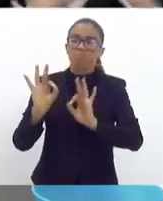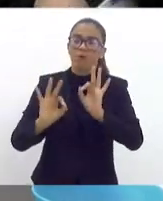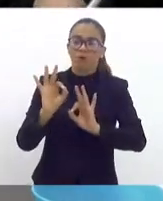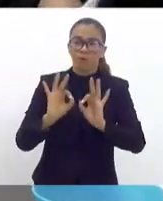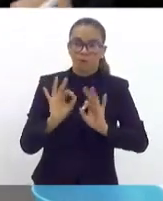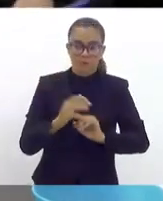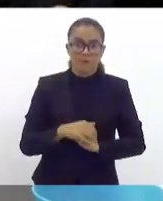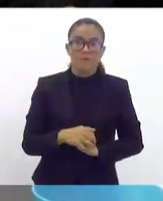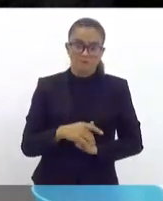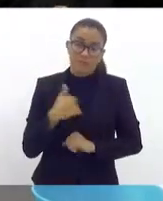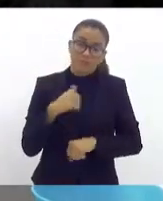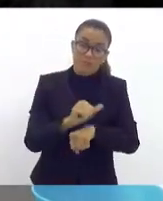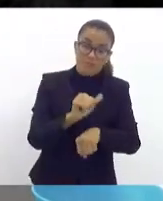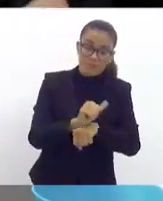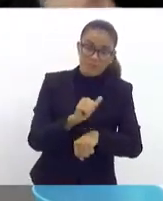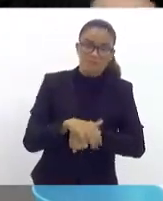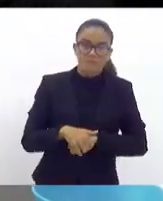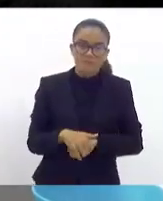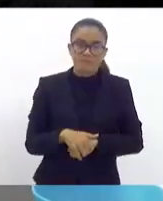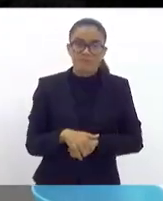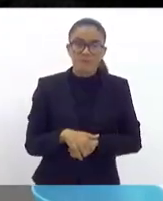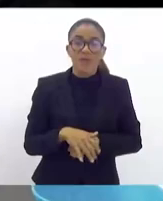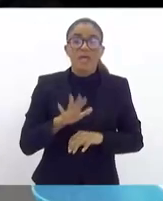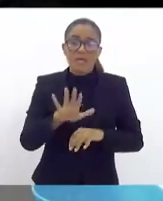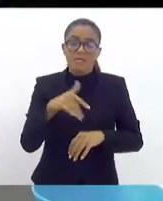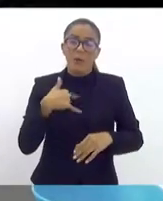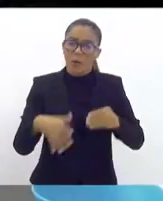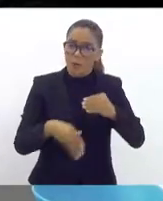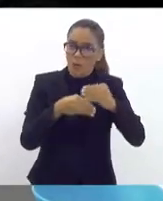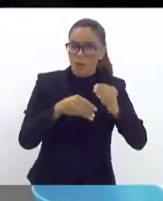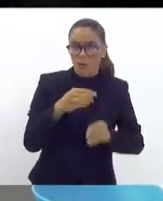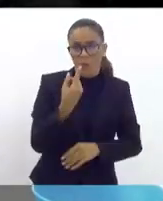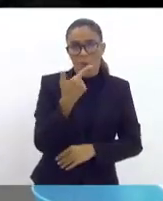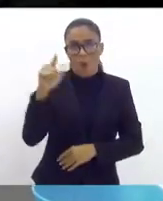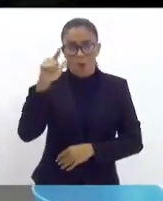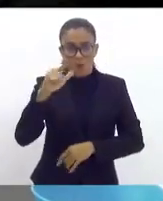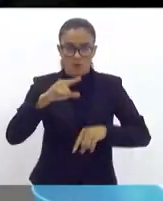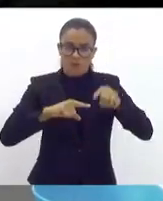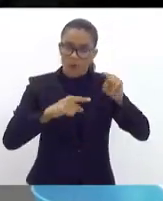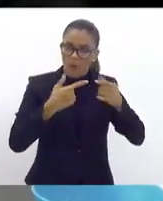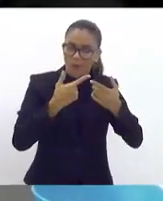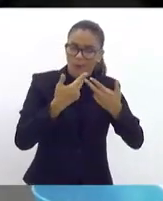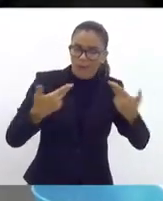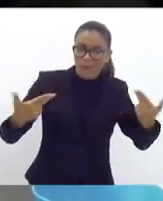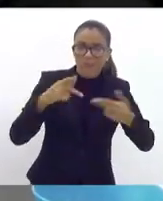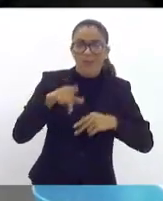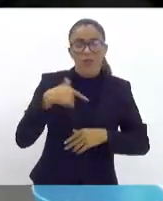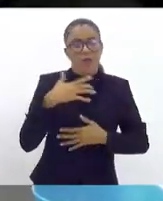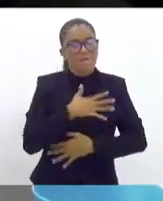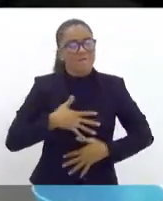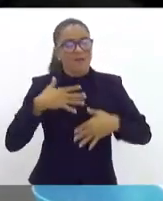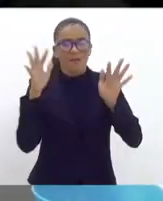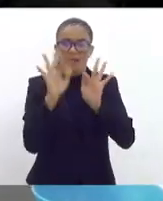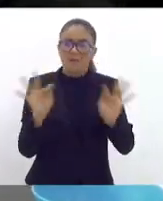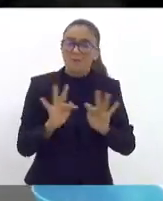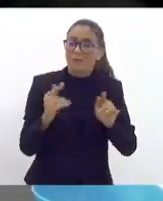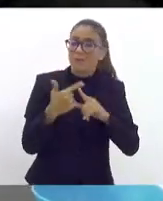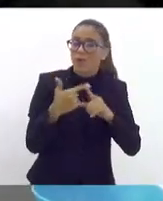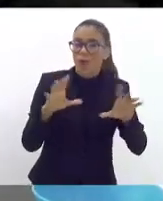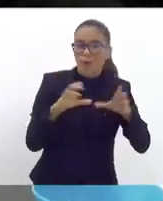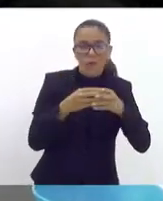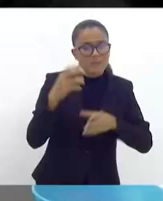desafio de salvar a nossa prerrogativa excelente isso é um elemento o outro elemento eu tô muito feliz porque a comissão de